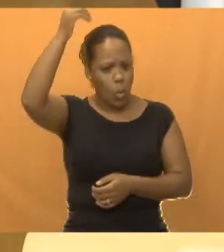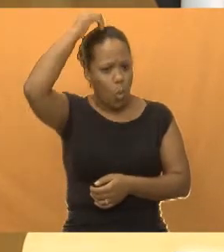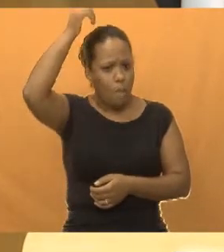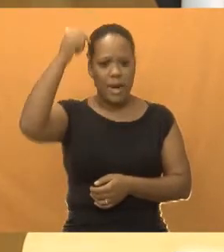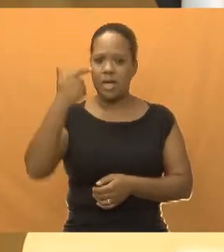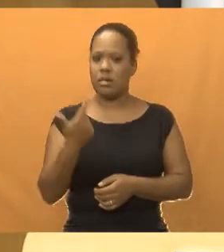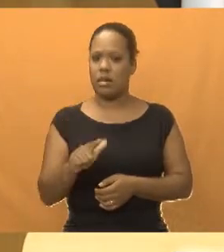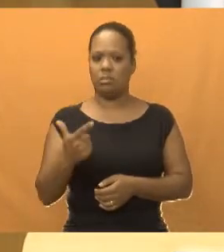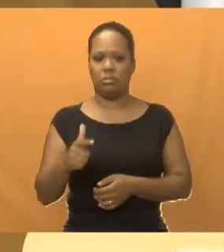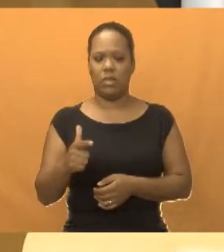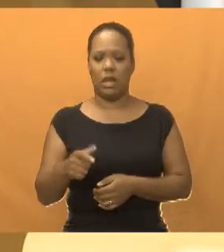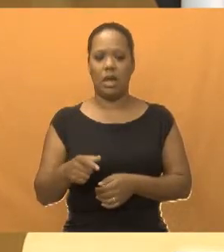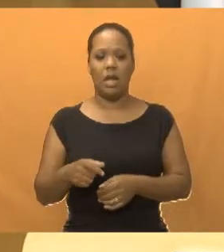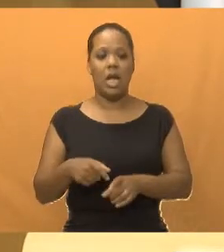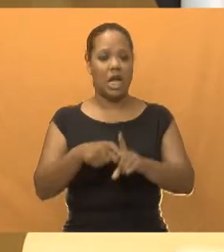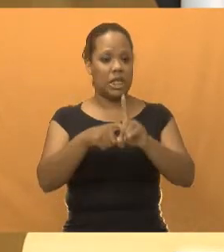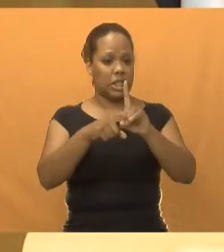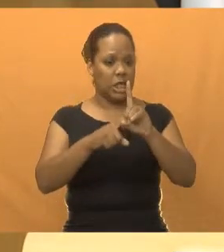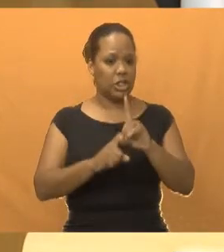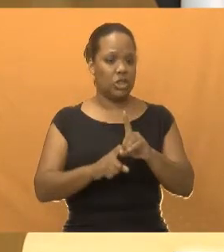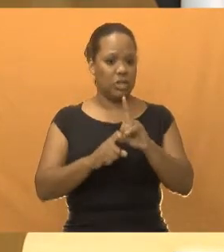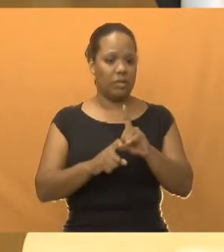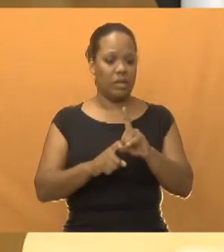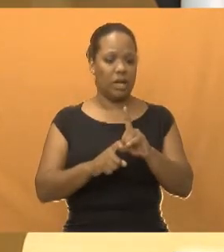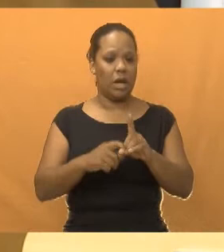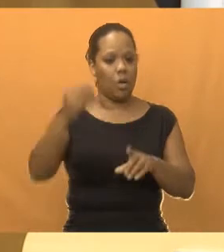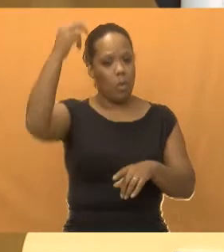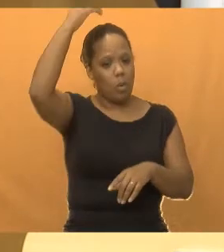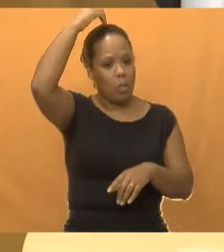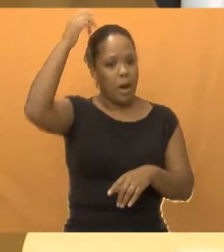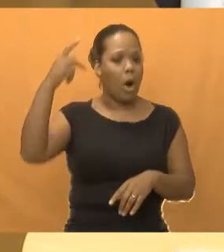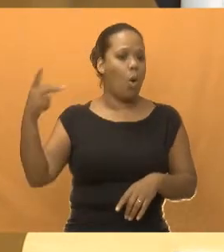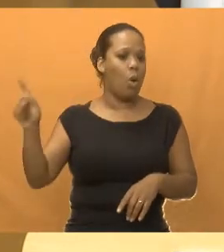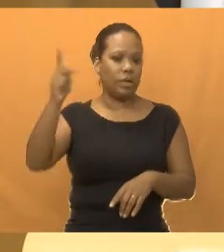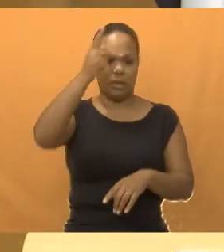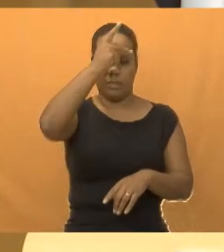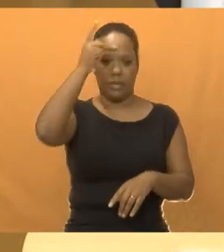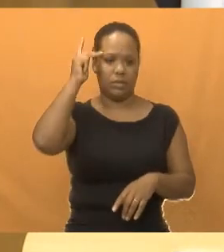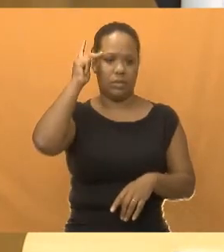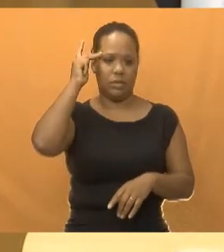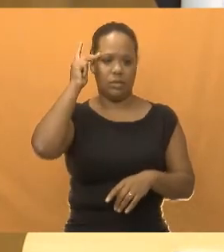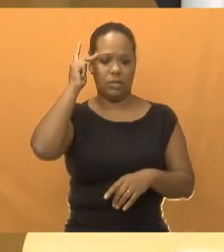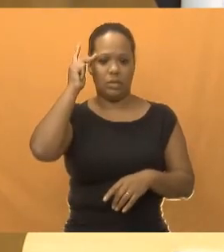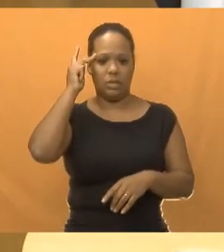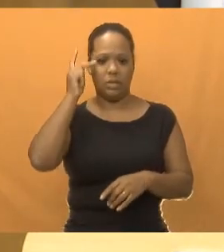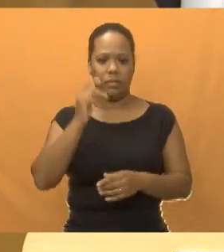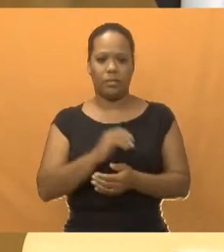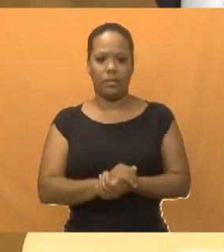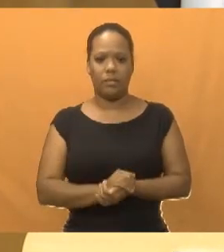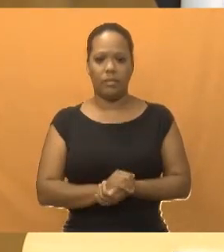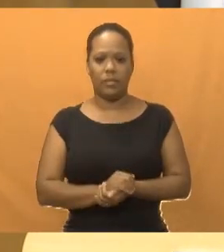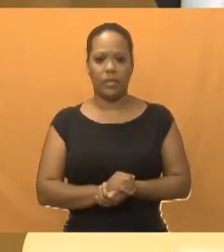Essa dívida, ela vai ser perdoada perante a votação do projeto hoje aqui. Eu acho que a